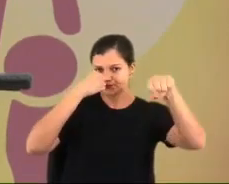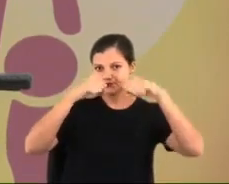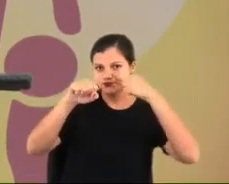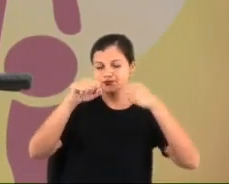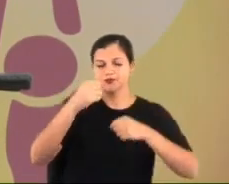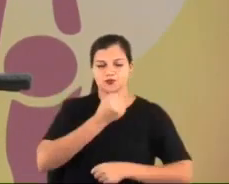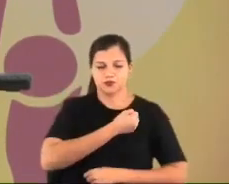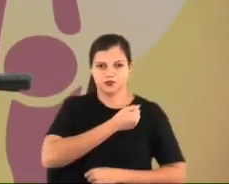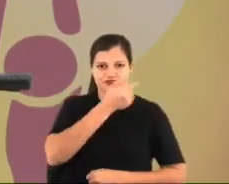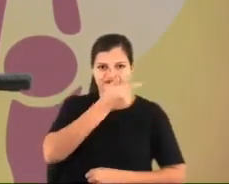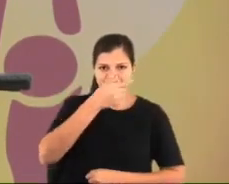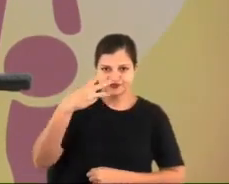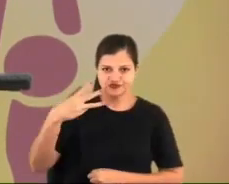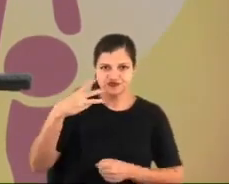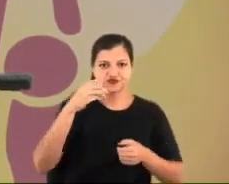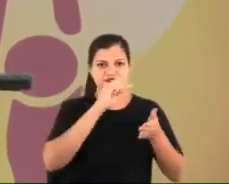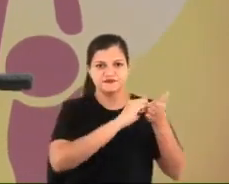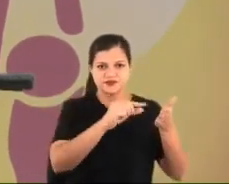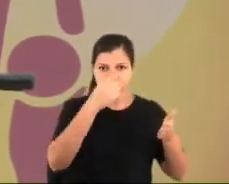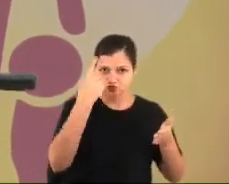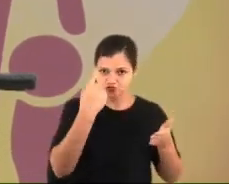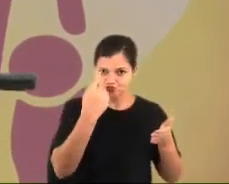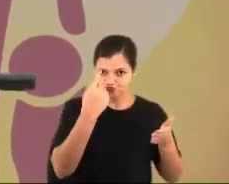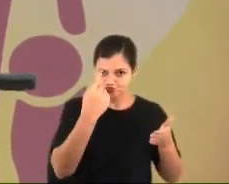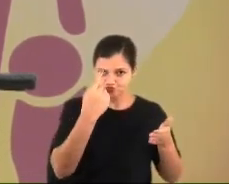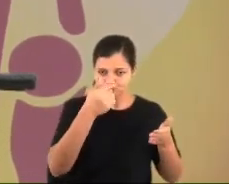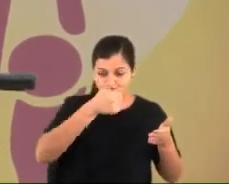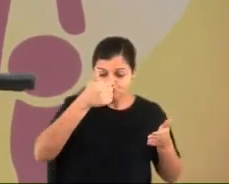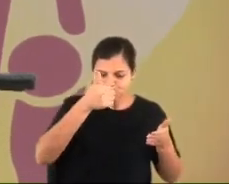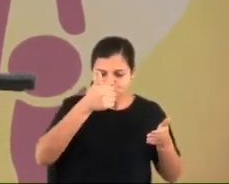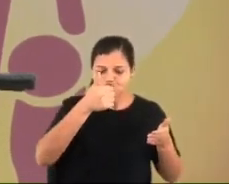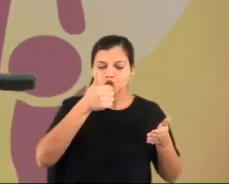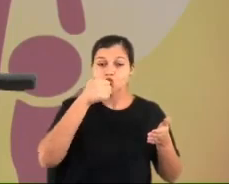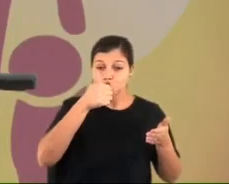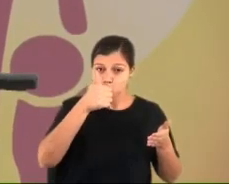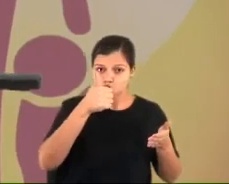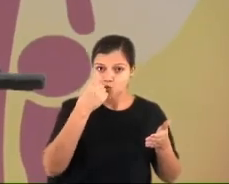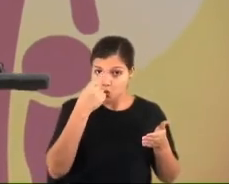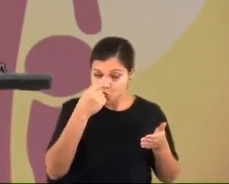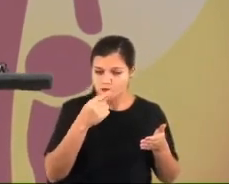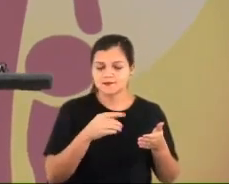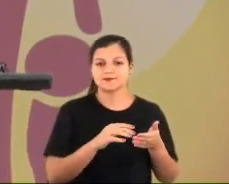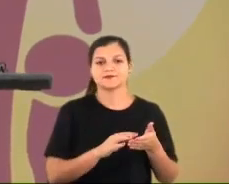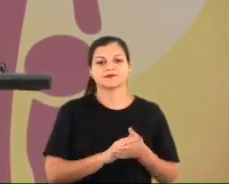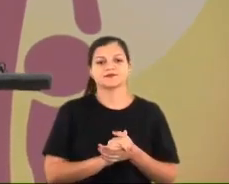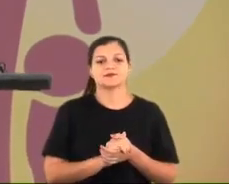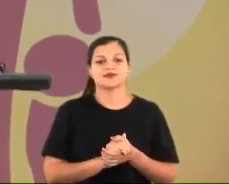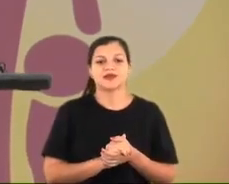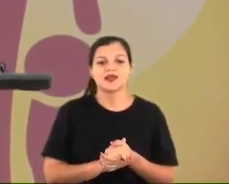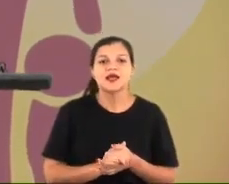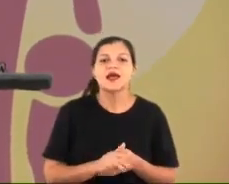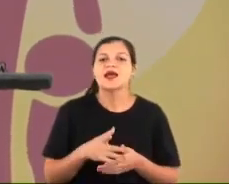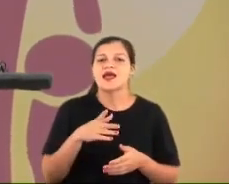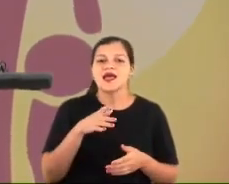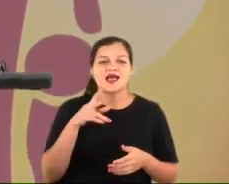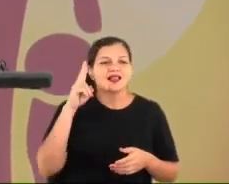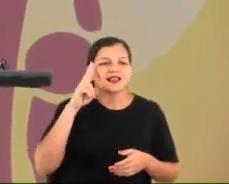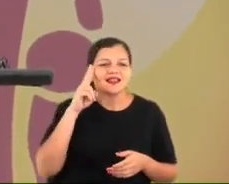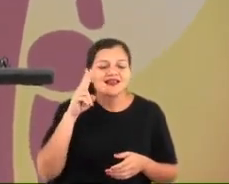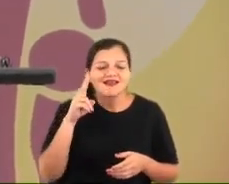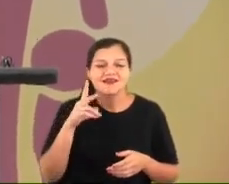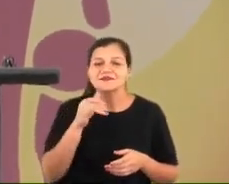sabe de cor isso aí desde criancinha, lembra? Sua mãe dizia, fale meu filho, seu versículo, o Senhor é meu pastor, nada